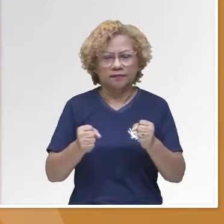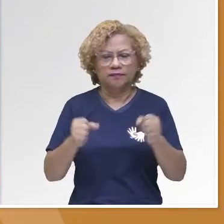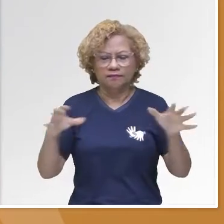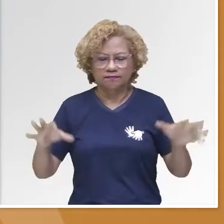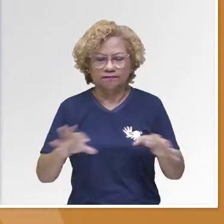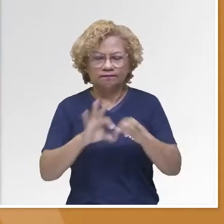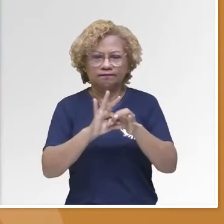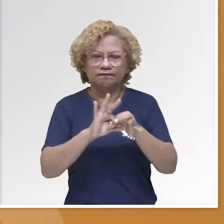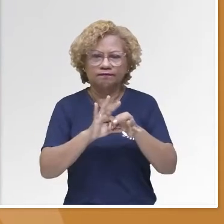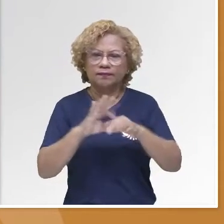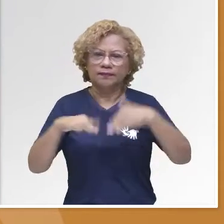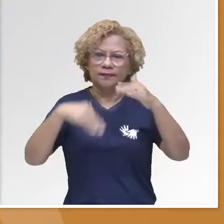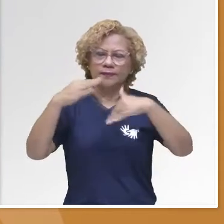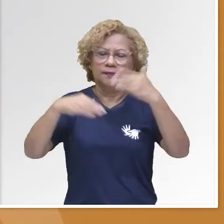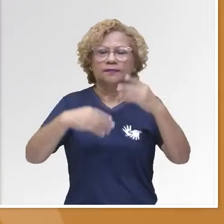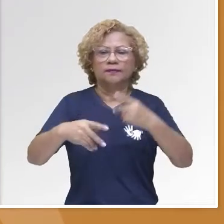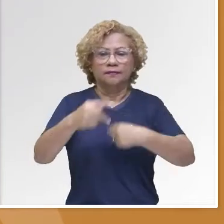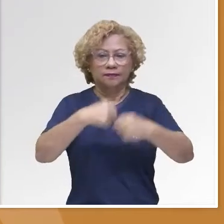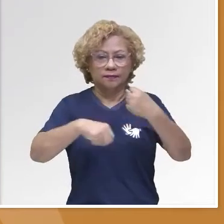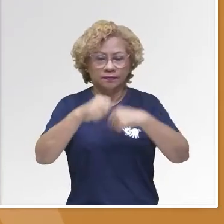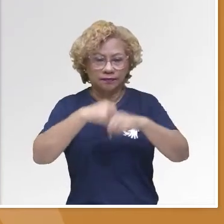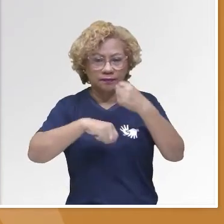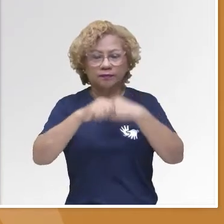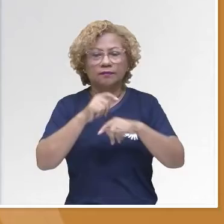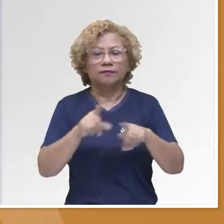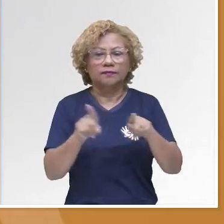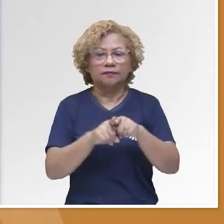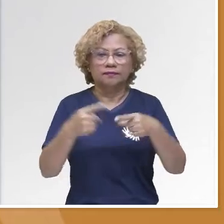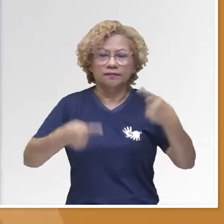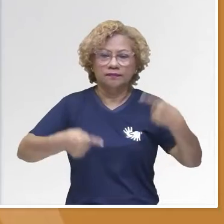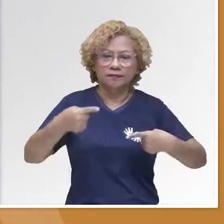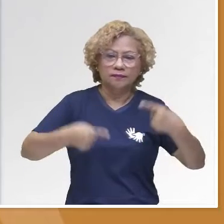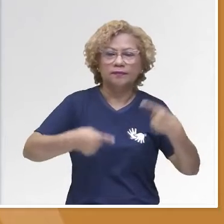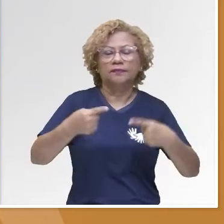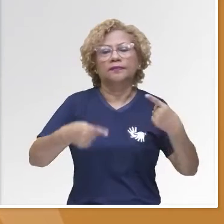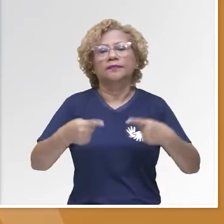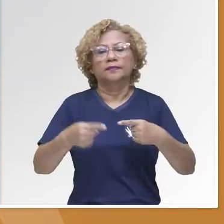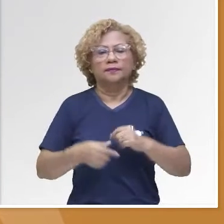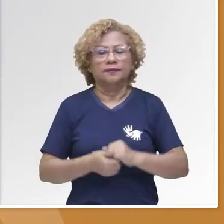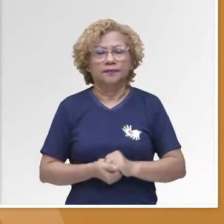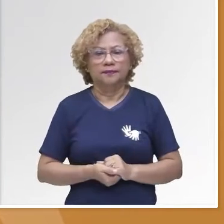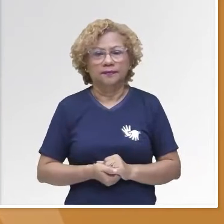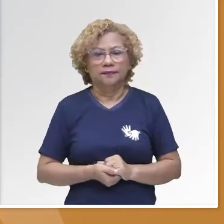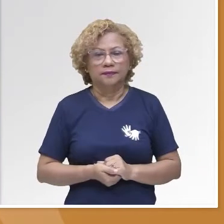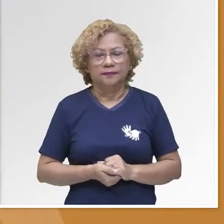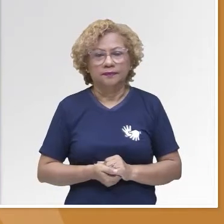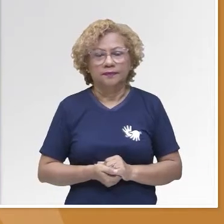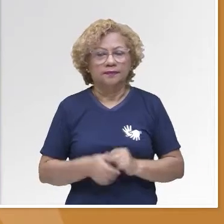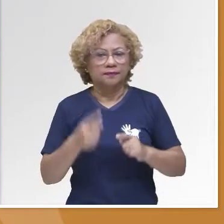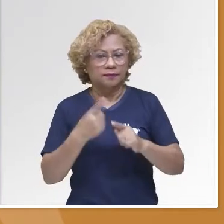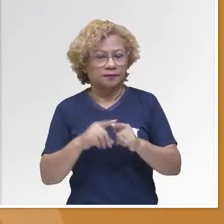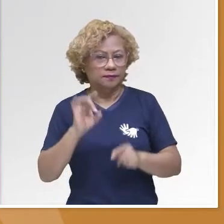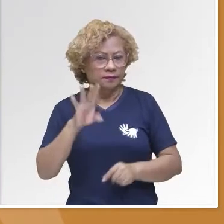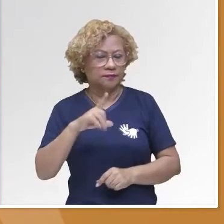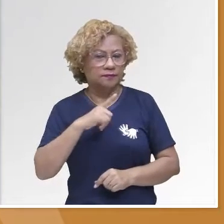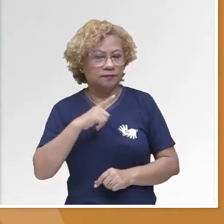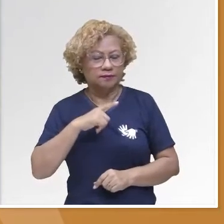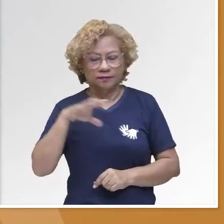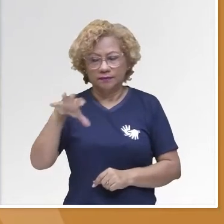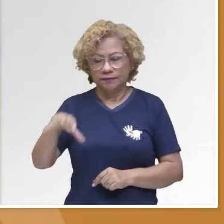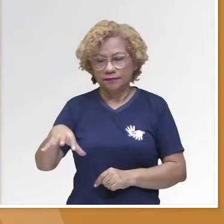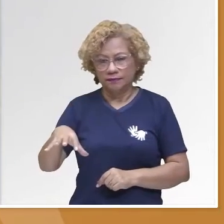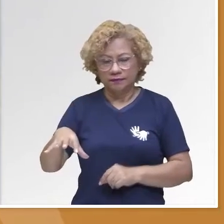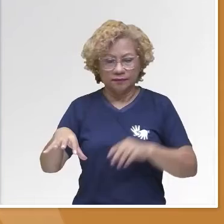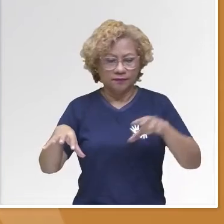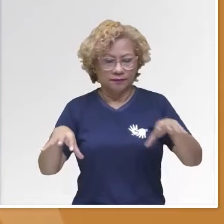o desenvolvimento político, a partir desses acordos comerciais. Porque até então nós tínhamos Estados Unidos de um lado e a